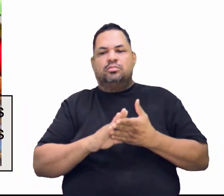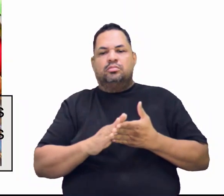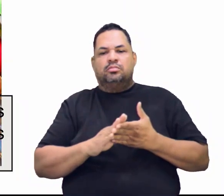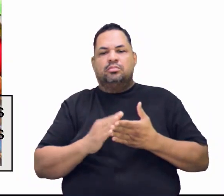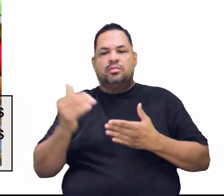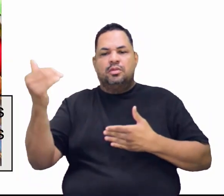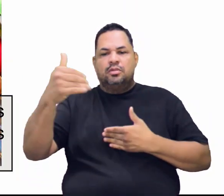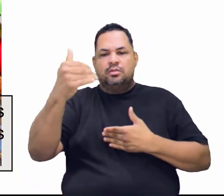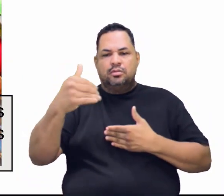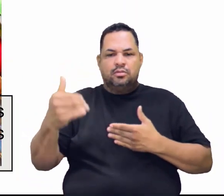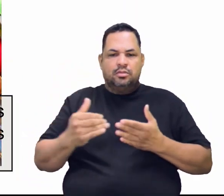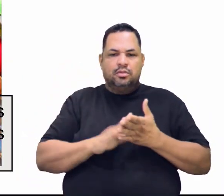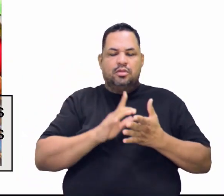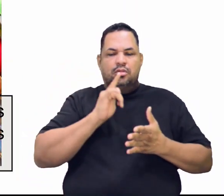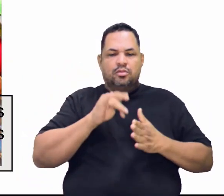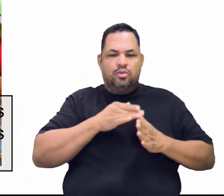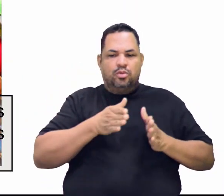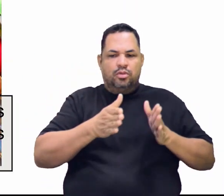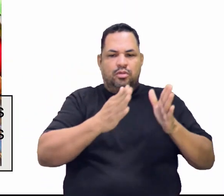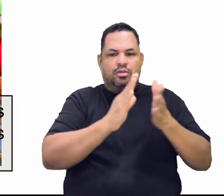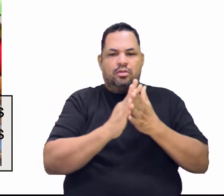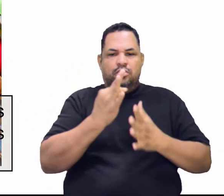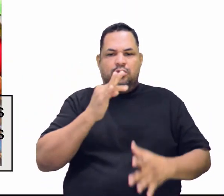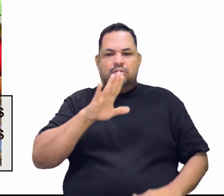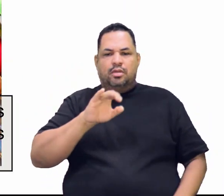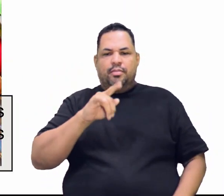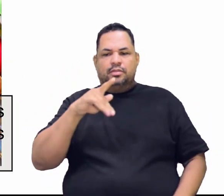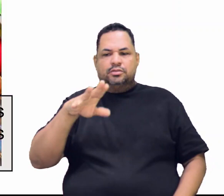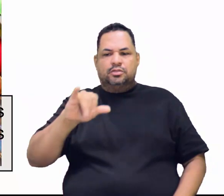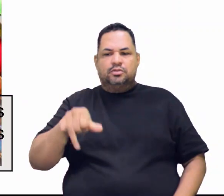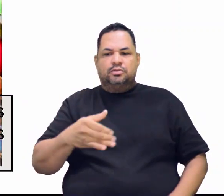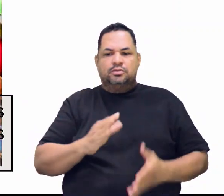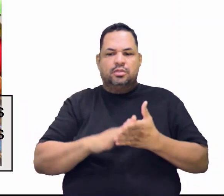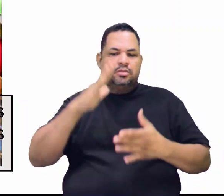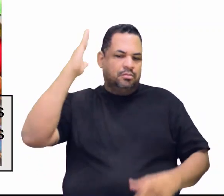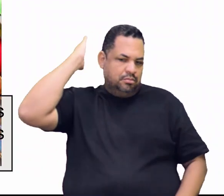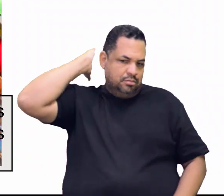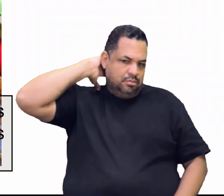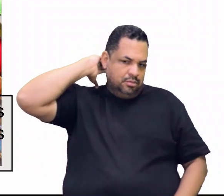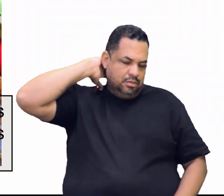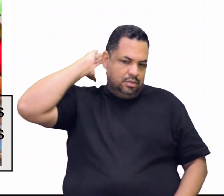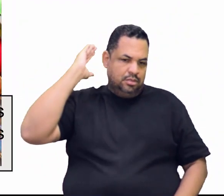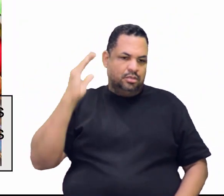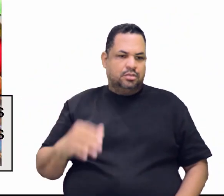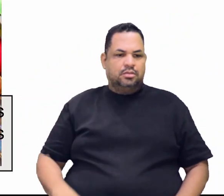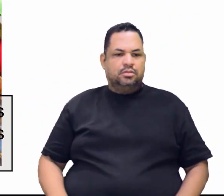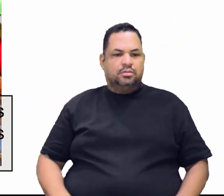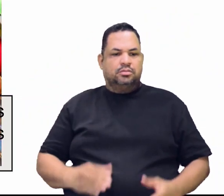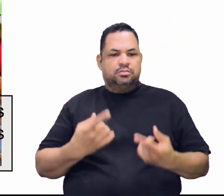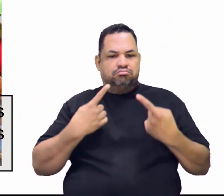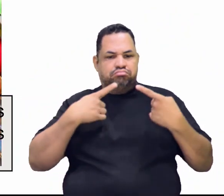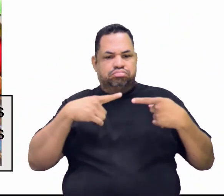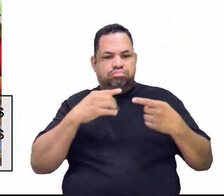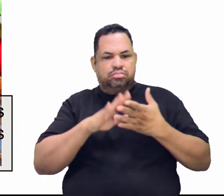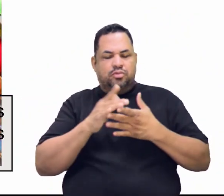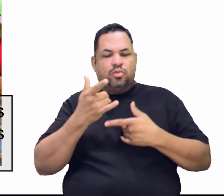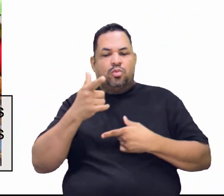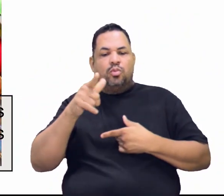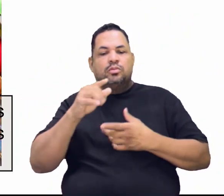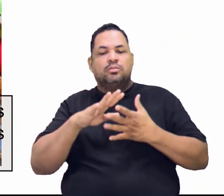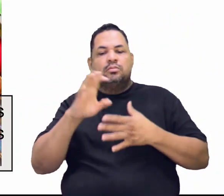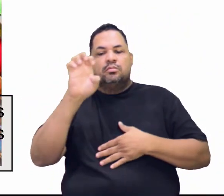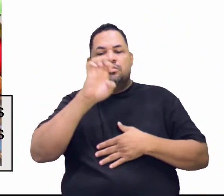são tributários do rio Tapajós, já na região do Pará. A luta contra os